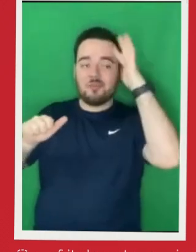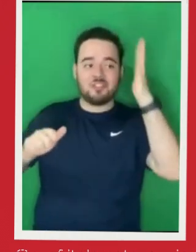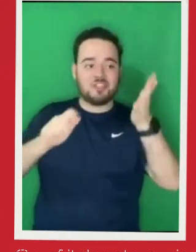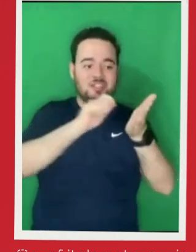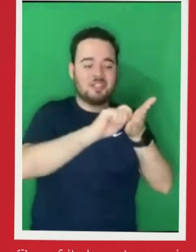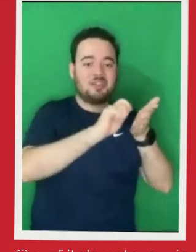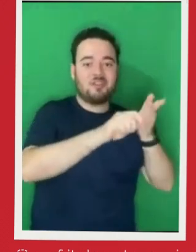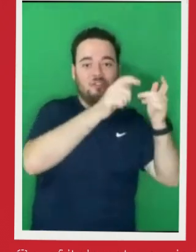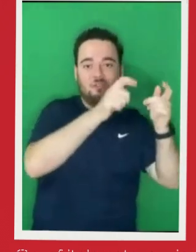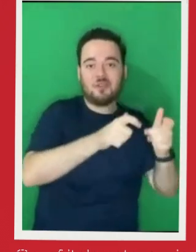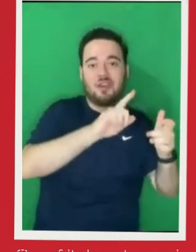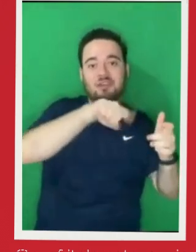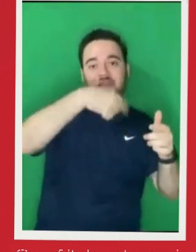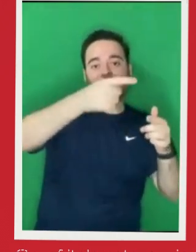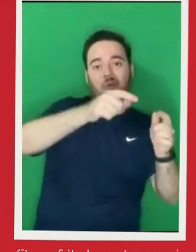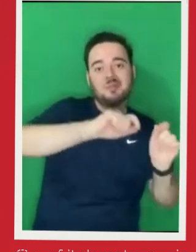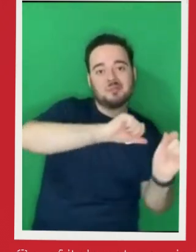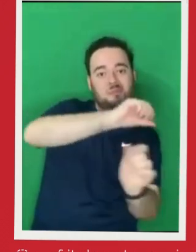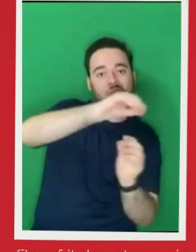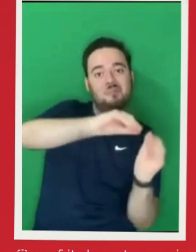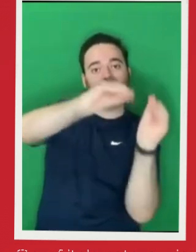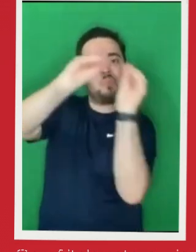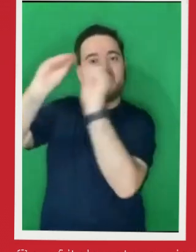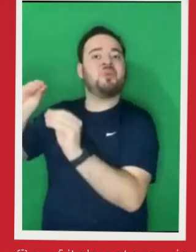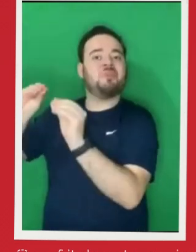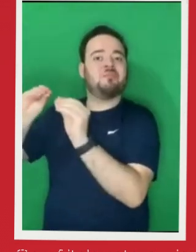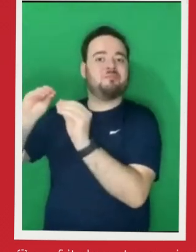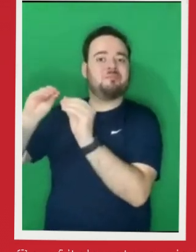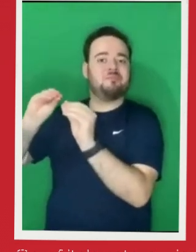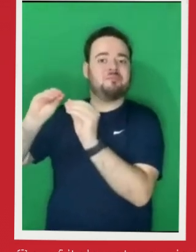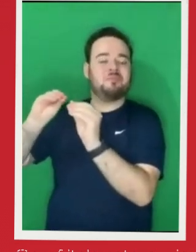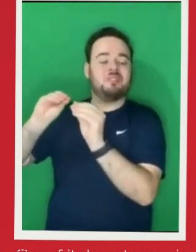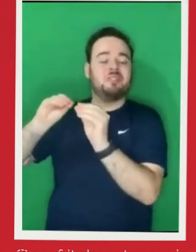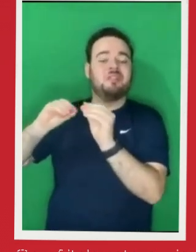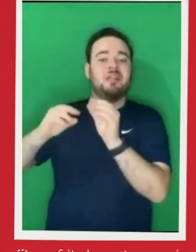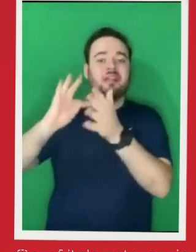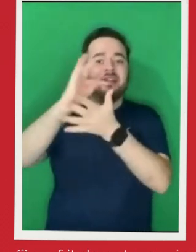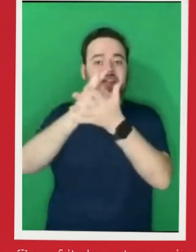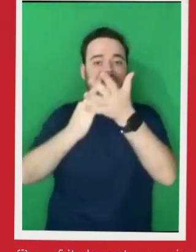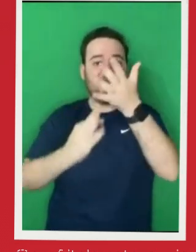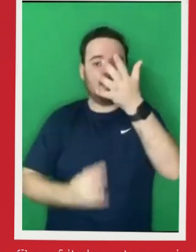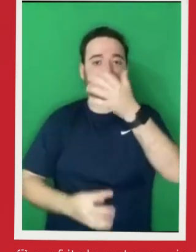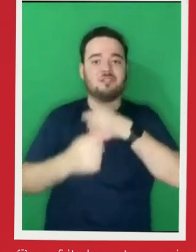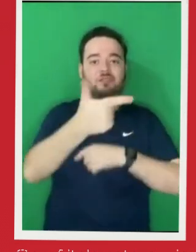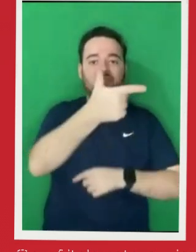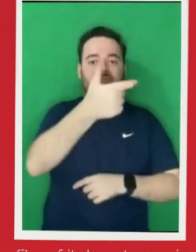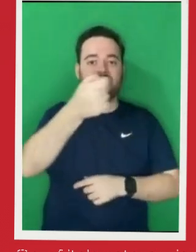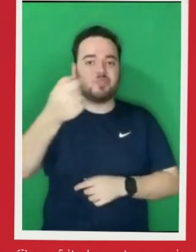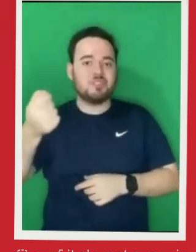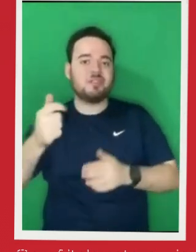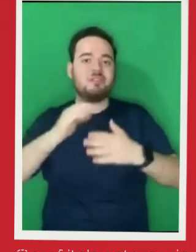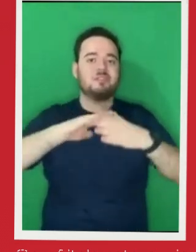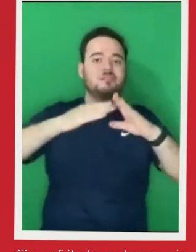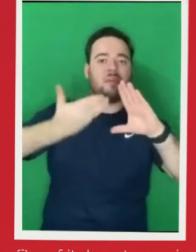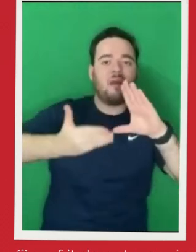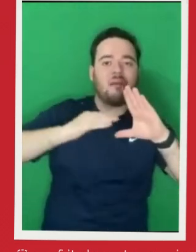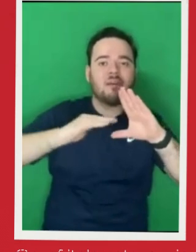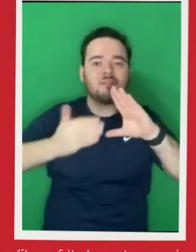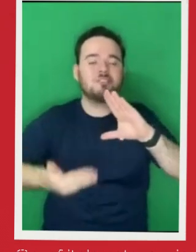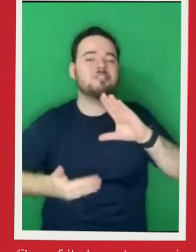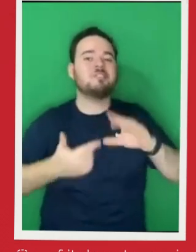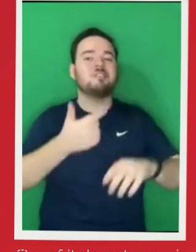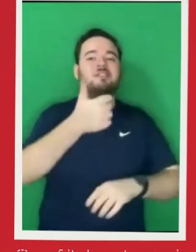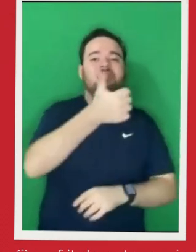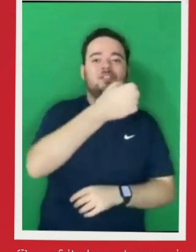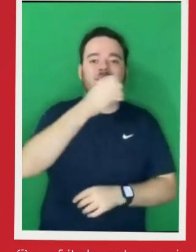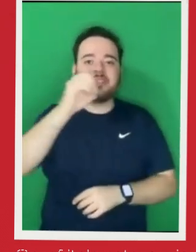vai começando a ter uma materialização daquele texto de 200 páginas, de 100 páginas, de